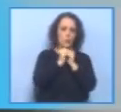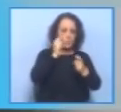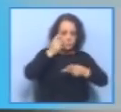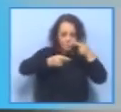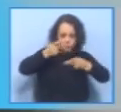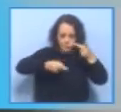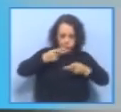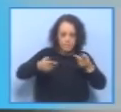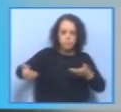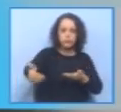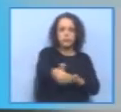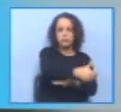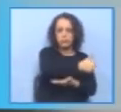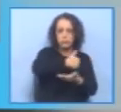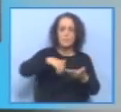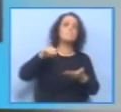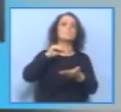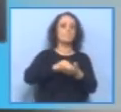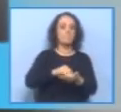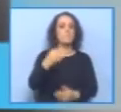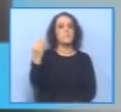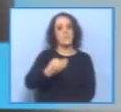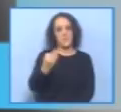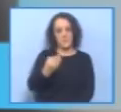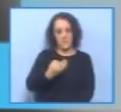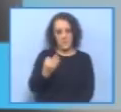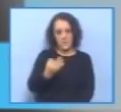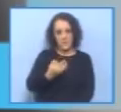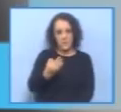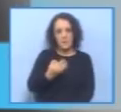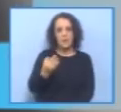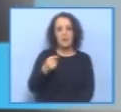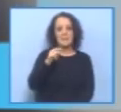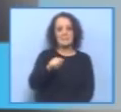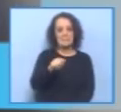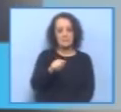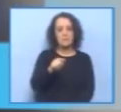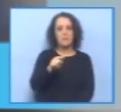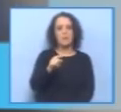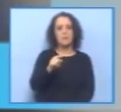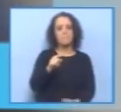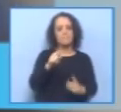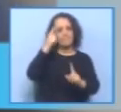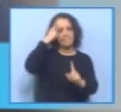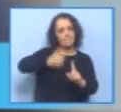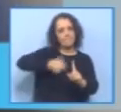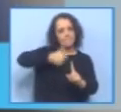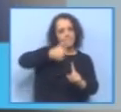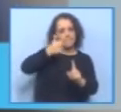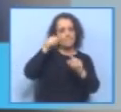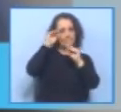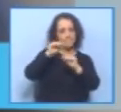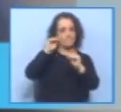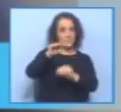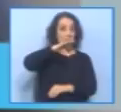catequese que tem no centro a preocupação pelos adultos, sem descurar as outras idades, uma catequese intergeracional,